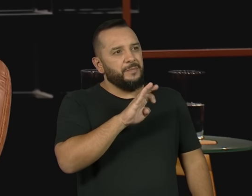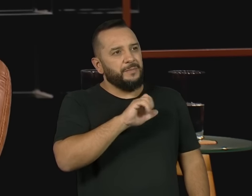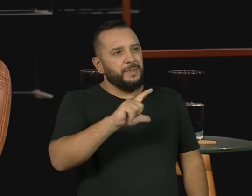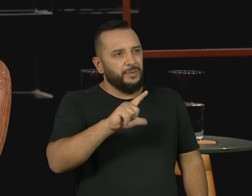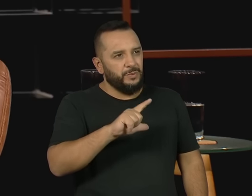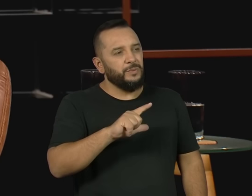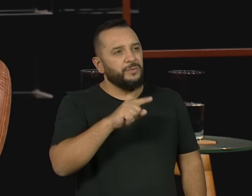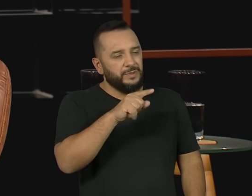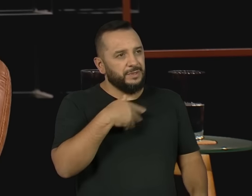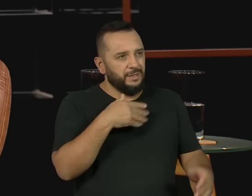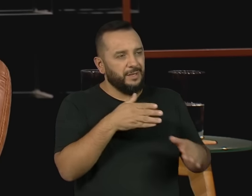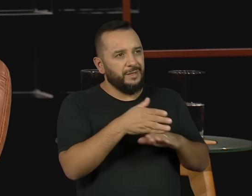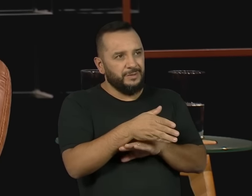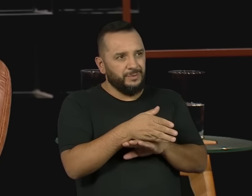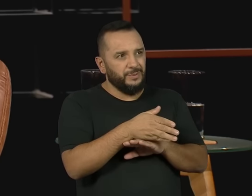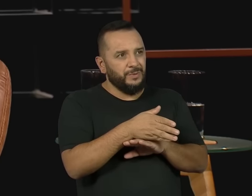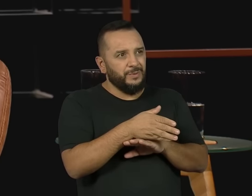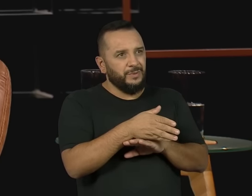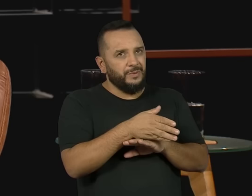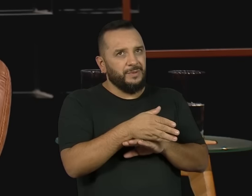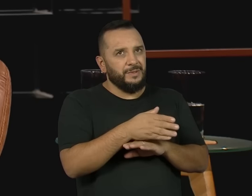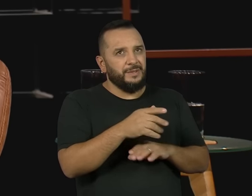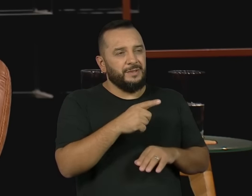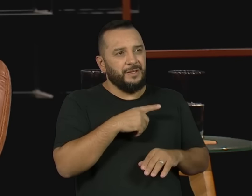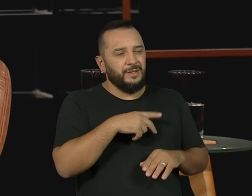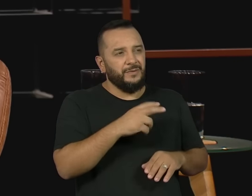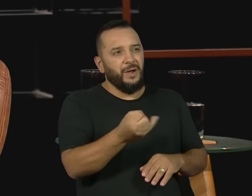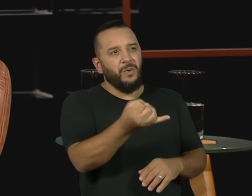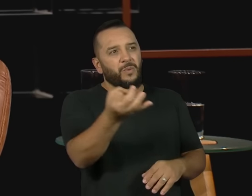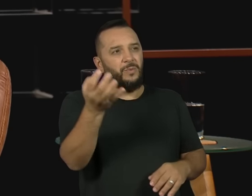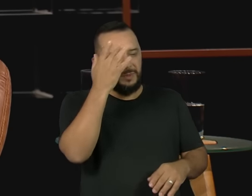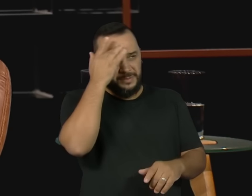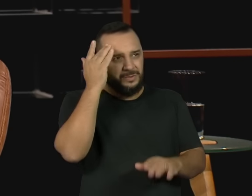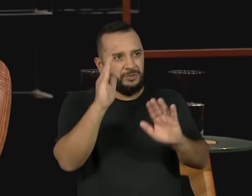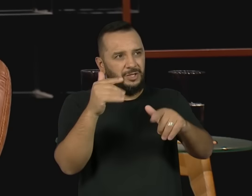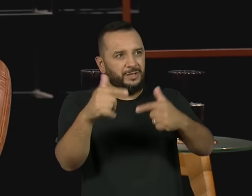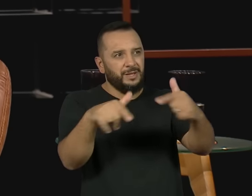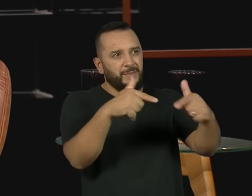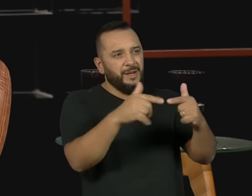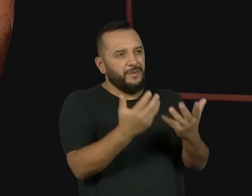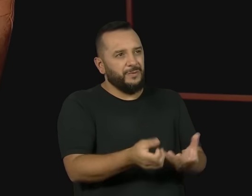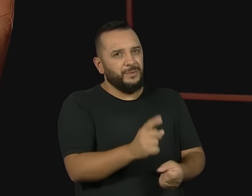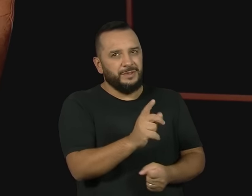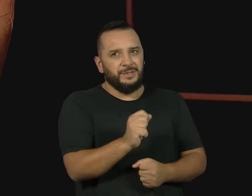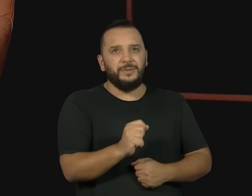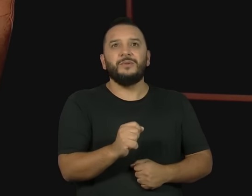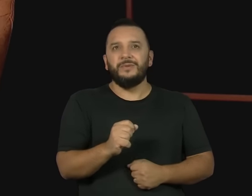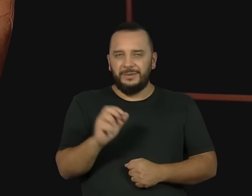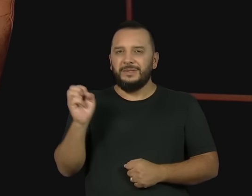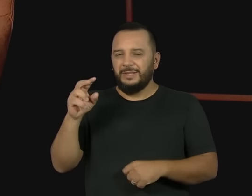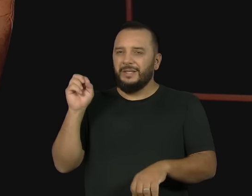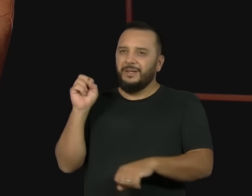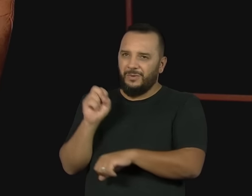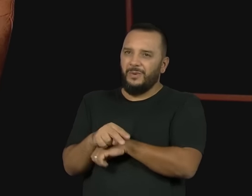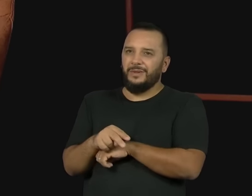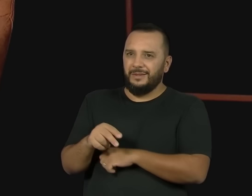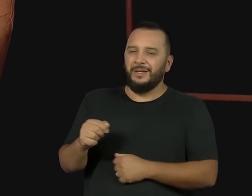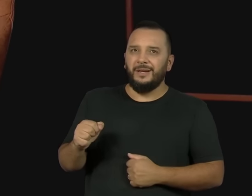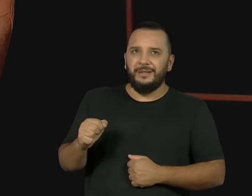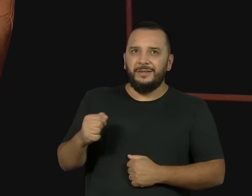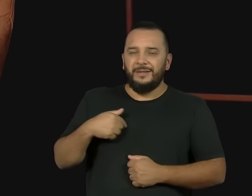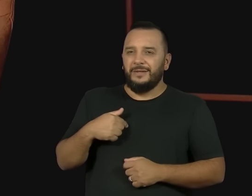Abril, quer dizer, houve alguma relutância por parte das pessoas que já trabalhavam lá, né? Quando me contrataram, que eu fiquei